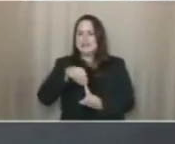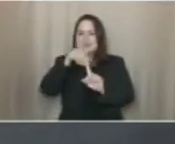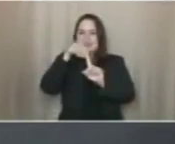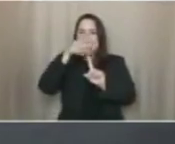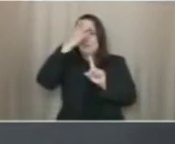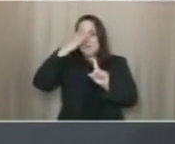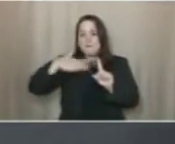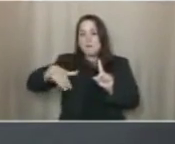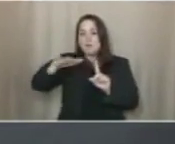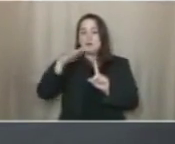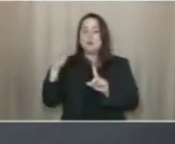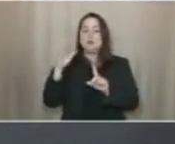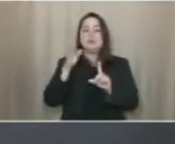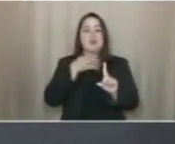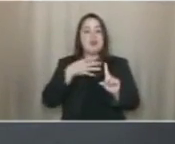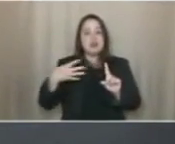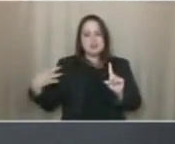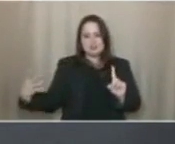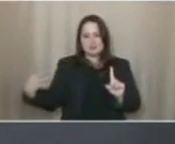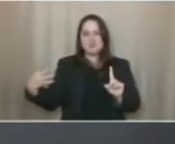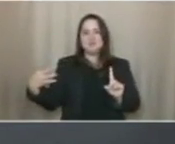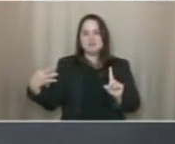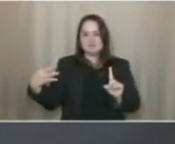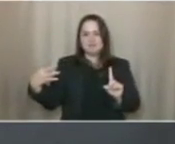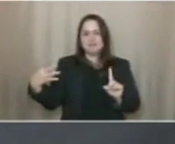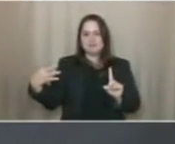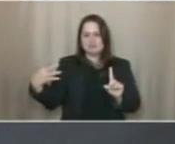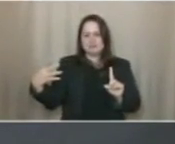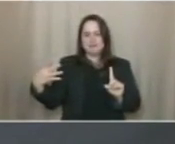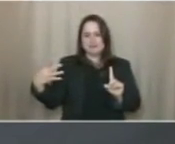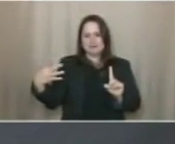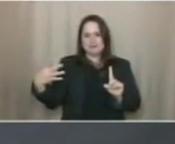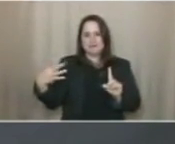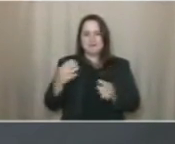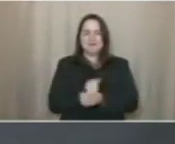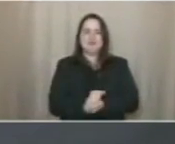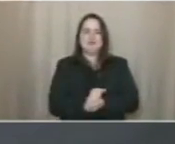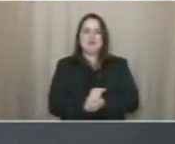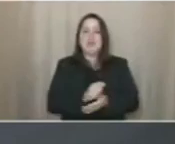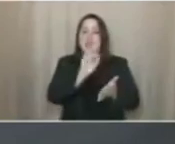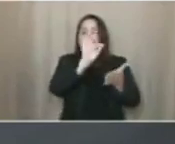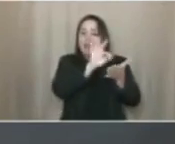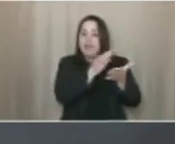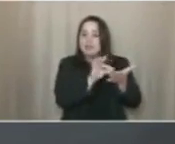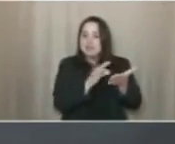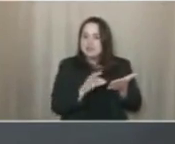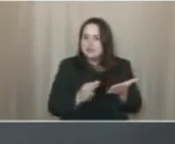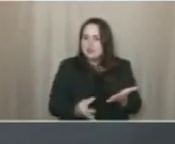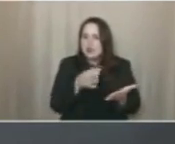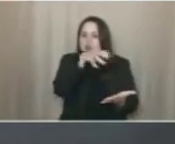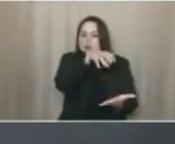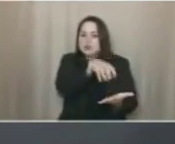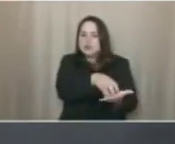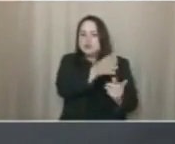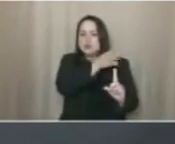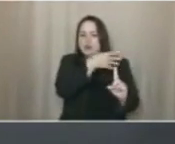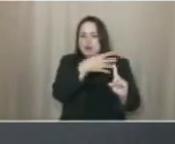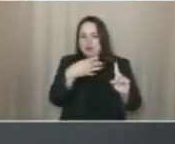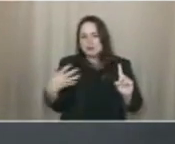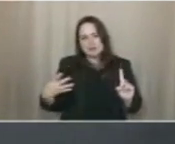a população LGBT I mais cadastrada no centro de referência LGBT